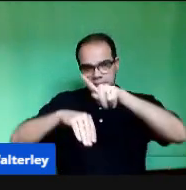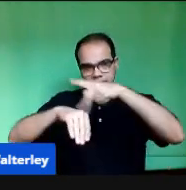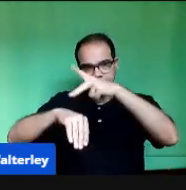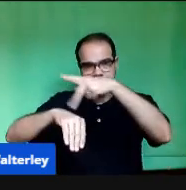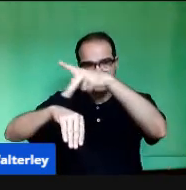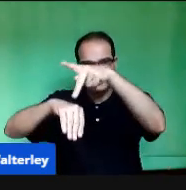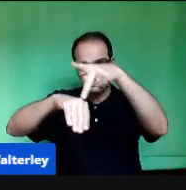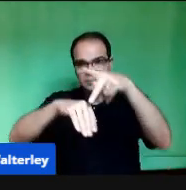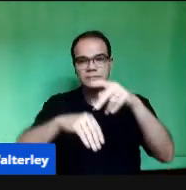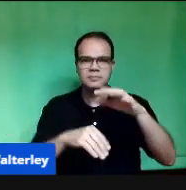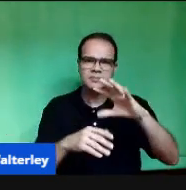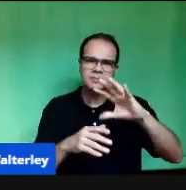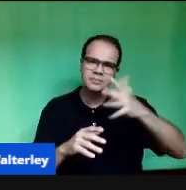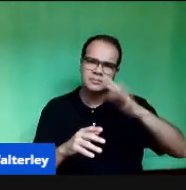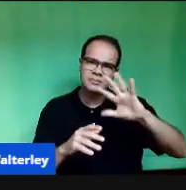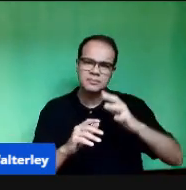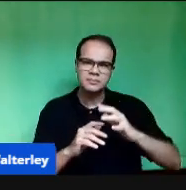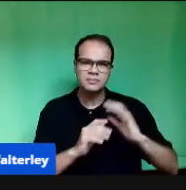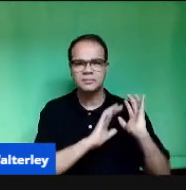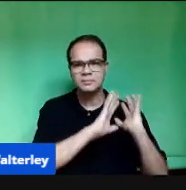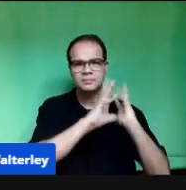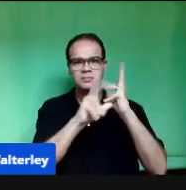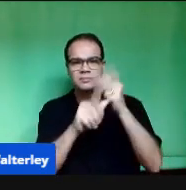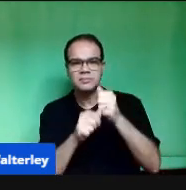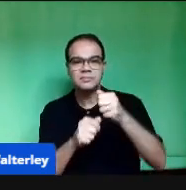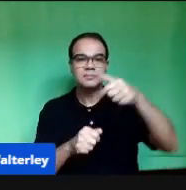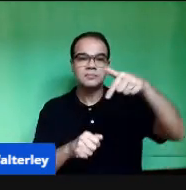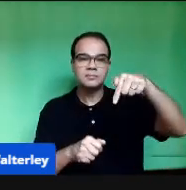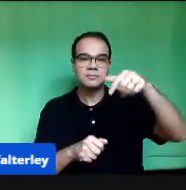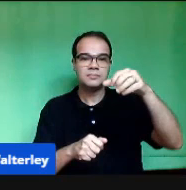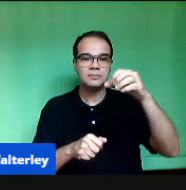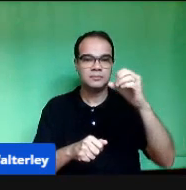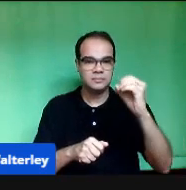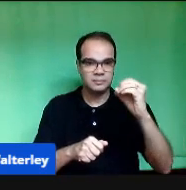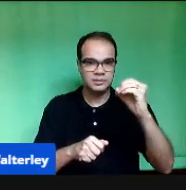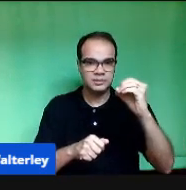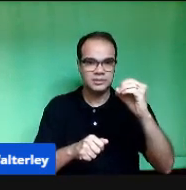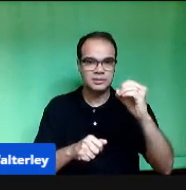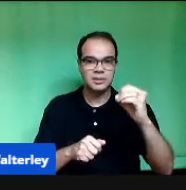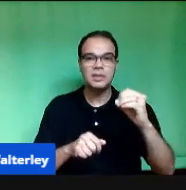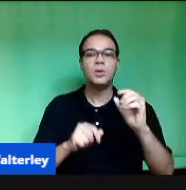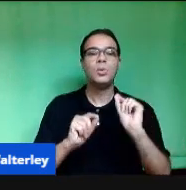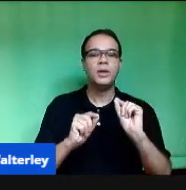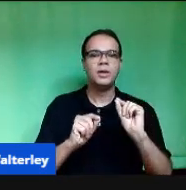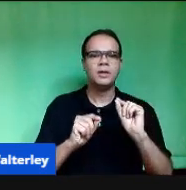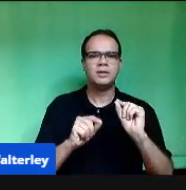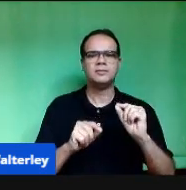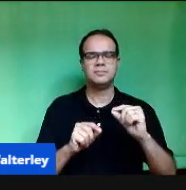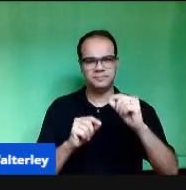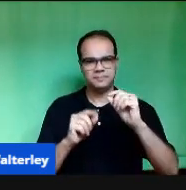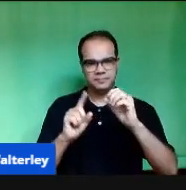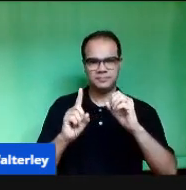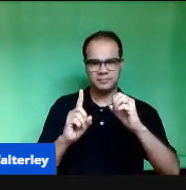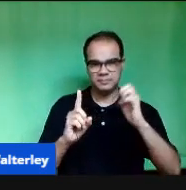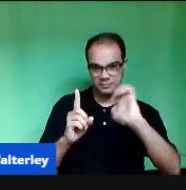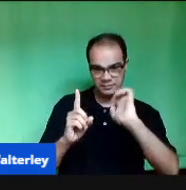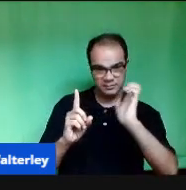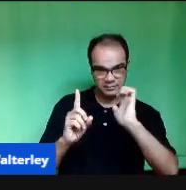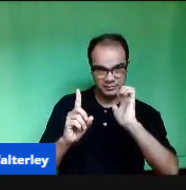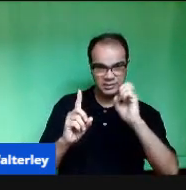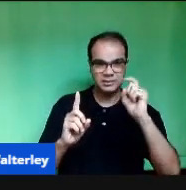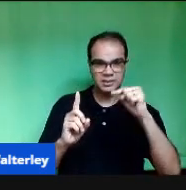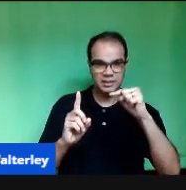pelo mundo que ainda consideram a homossexualidade crime, ou seja, ainda não avançamos completamente,